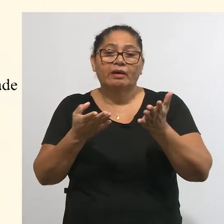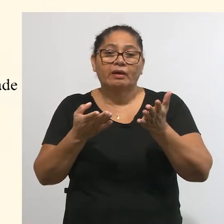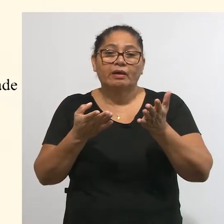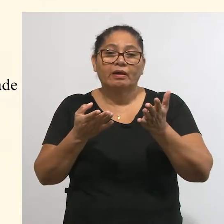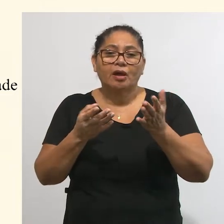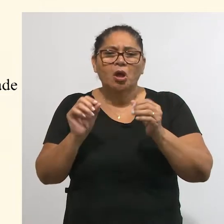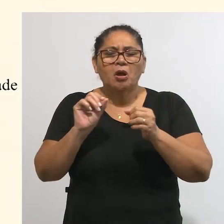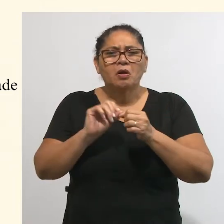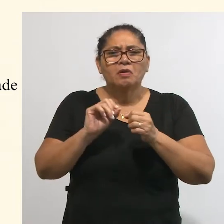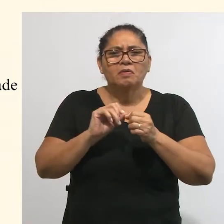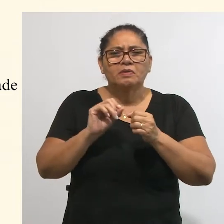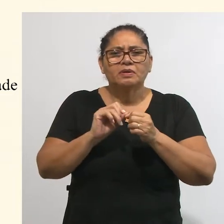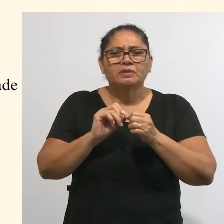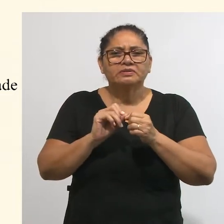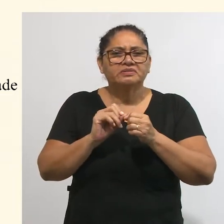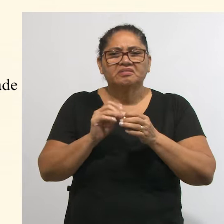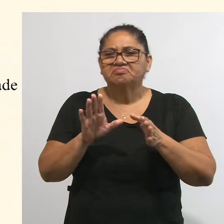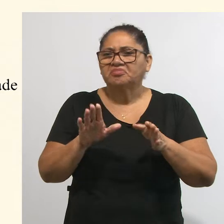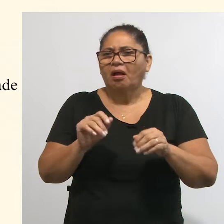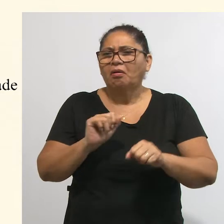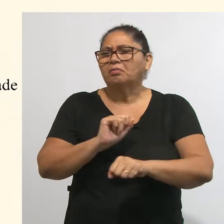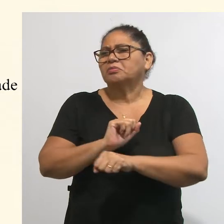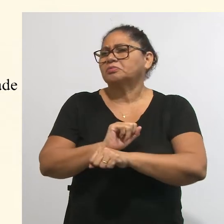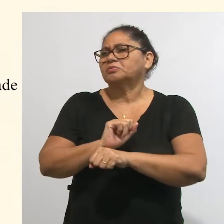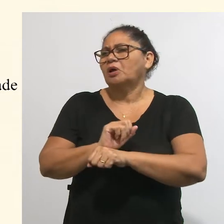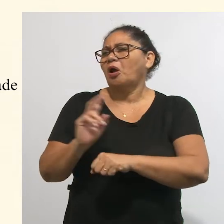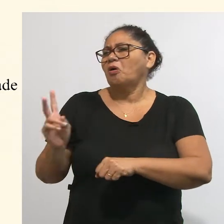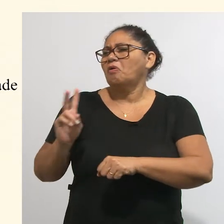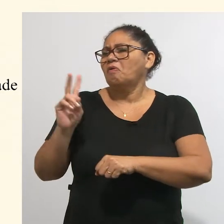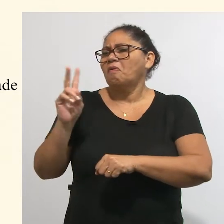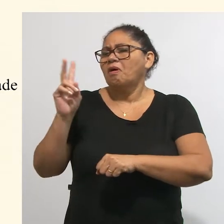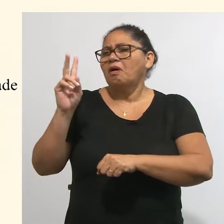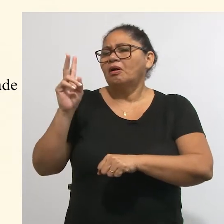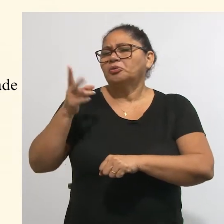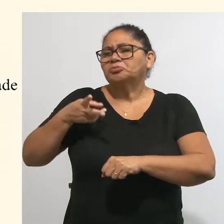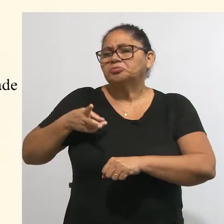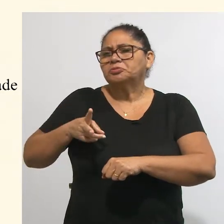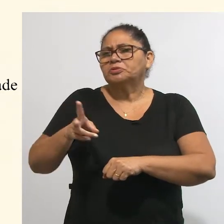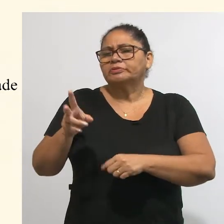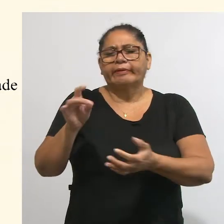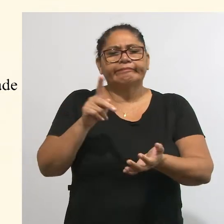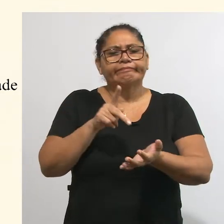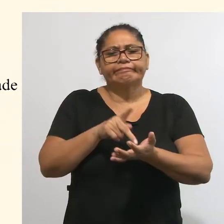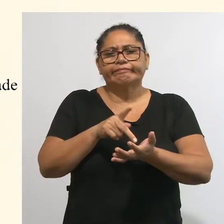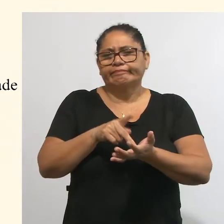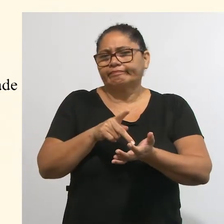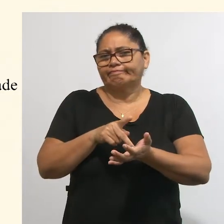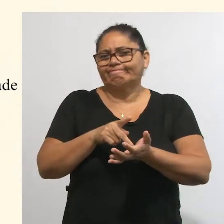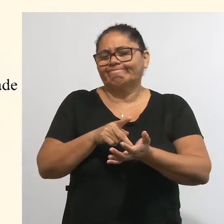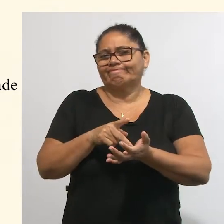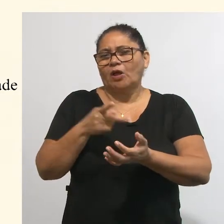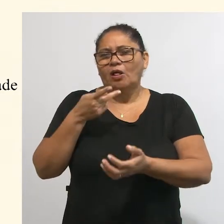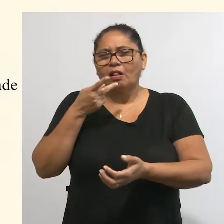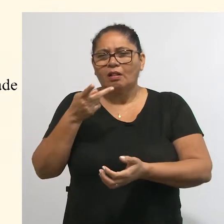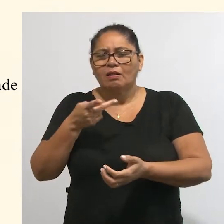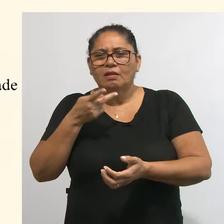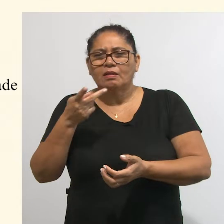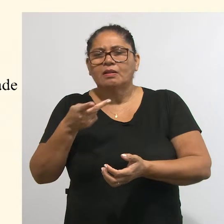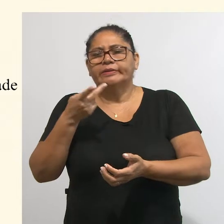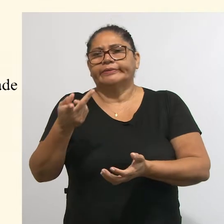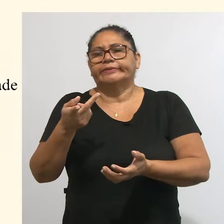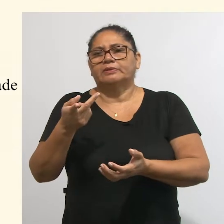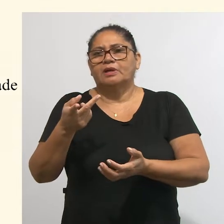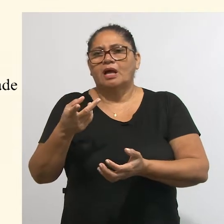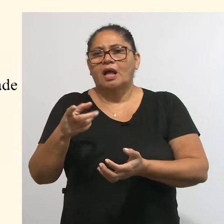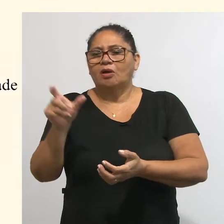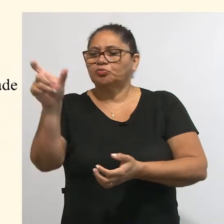petrificar-se ou a fazer-se algo quase morto, sejam valores ou dimensões concretas da realidade. Narração ou dissertação que